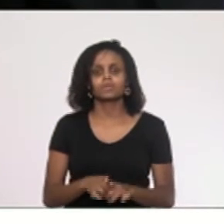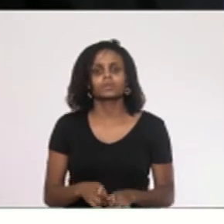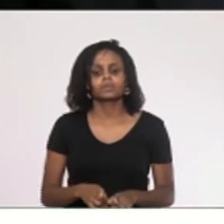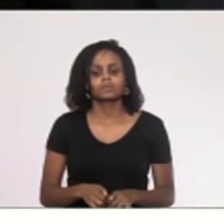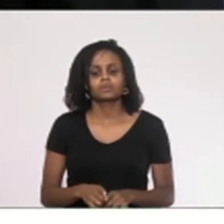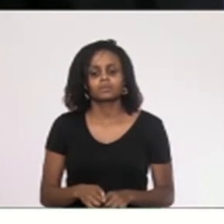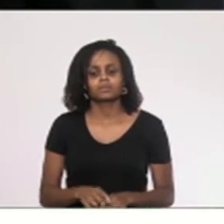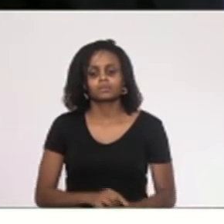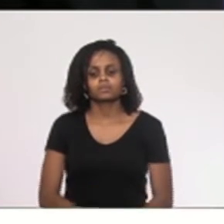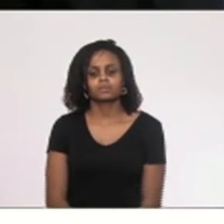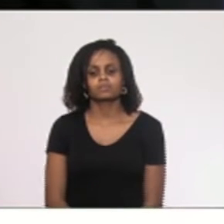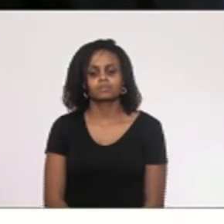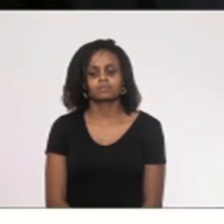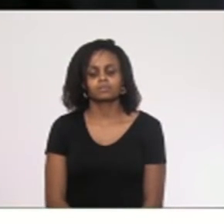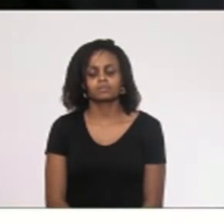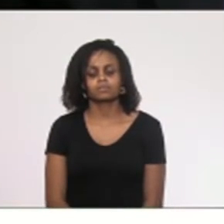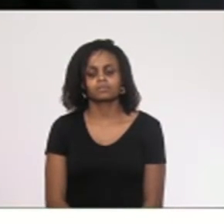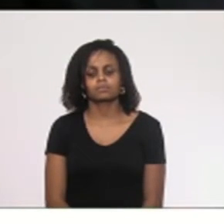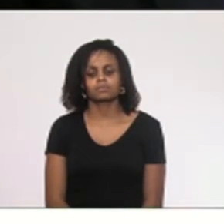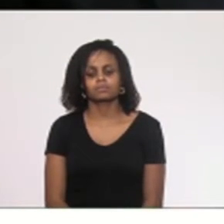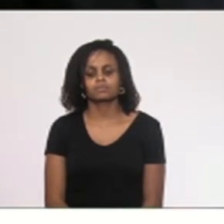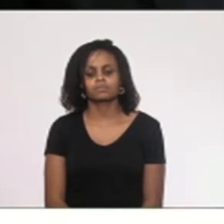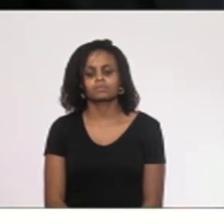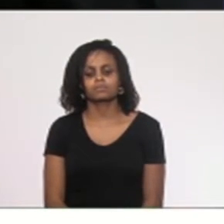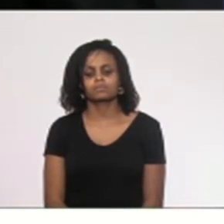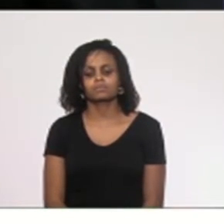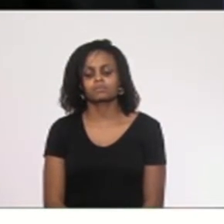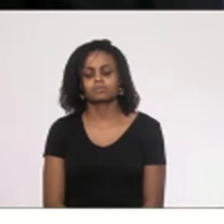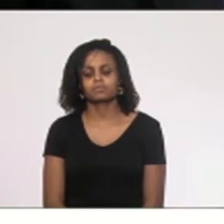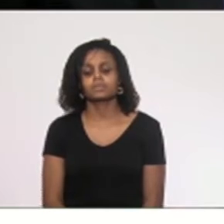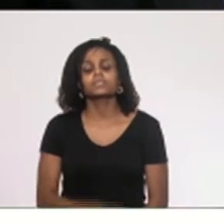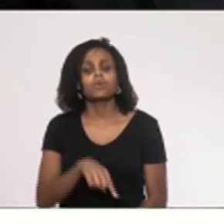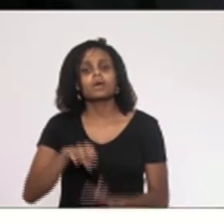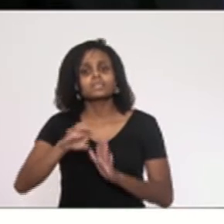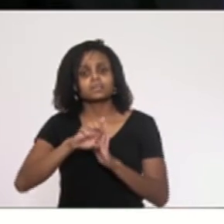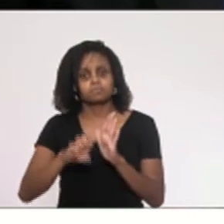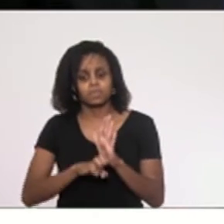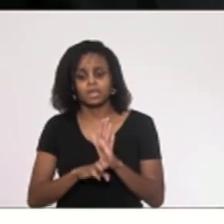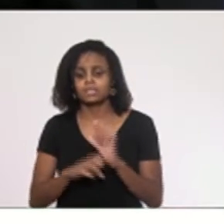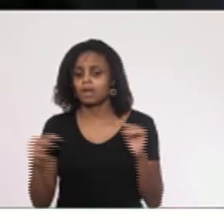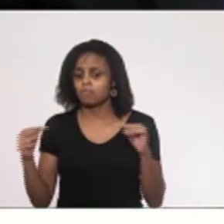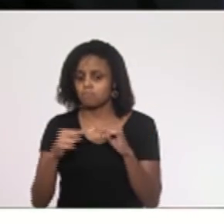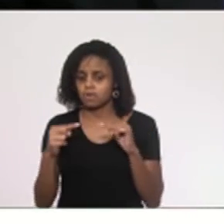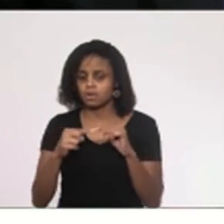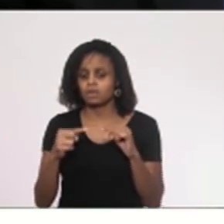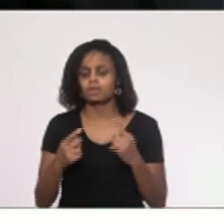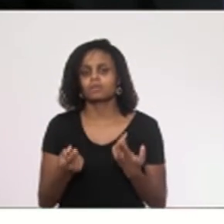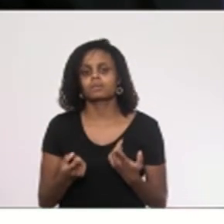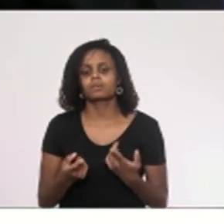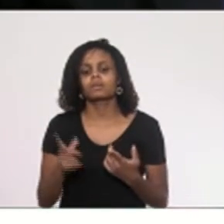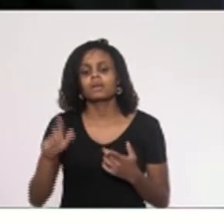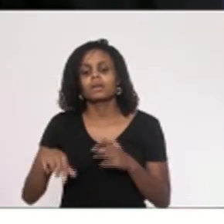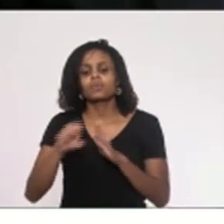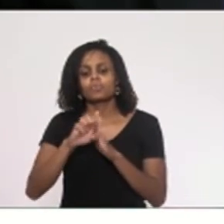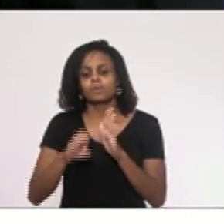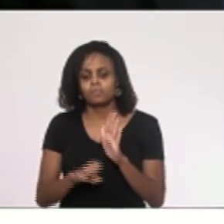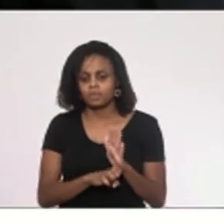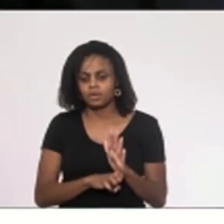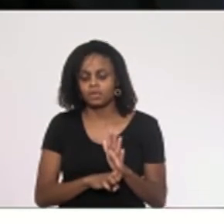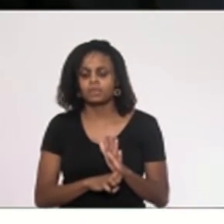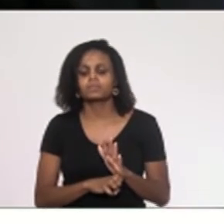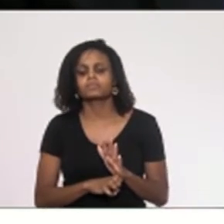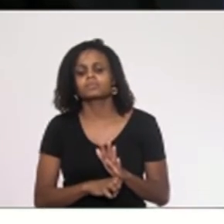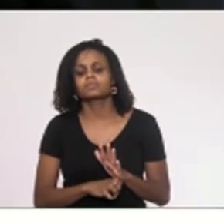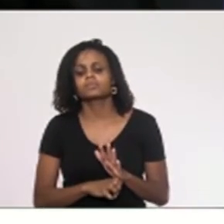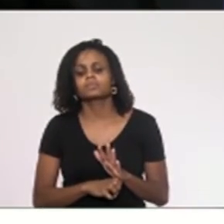Faz a máquina arrecadar. Então, esta emenda vem neste sentido. É uma emenda,